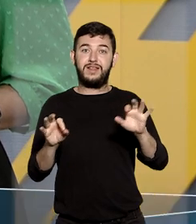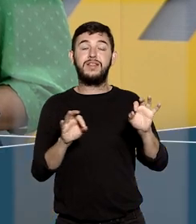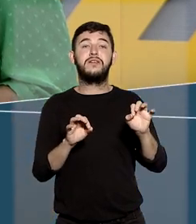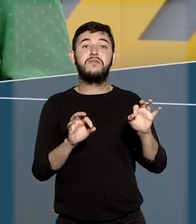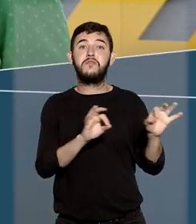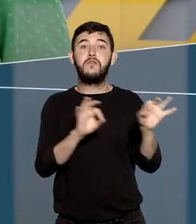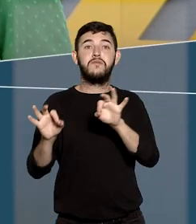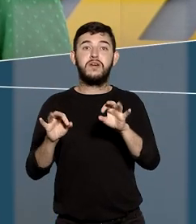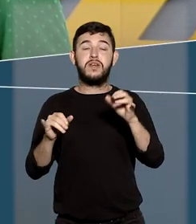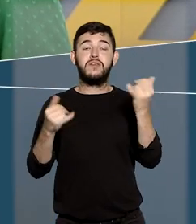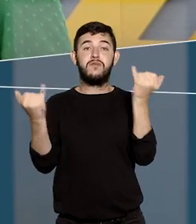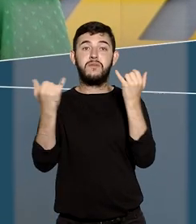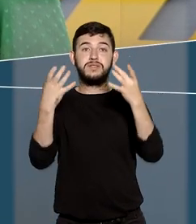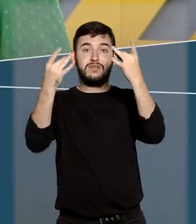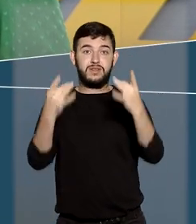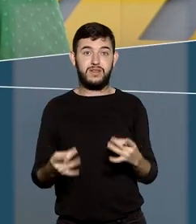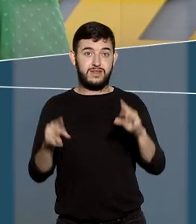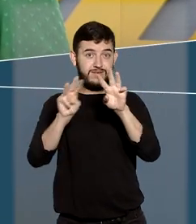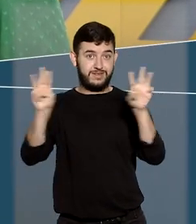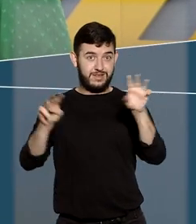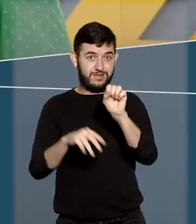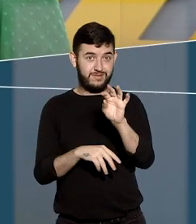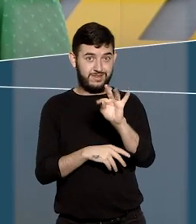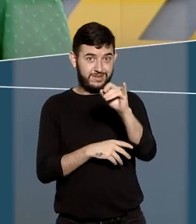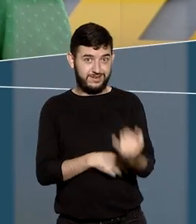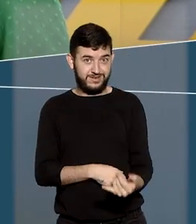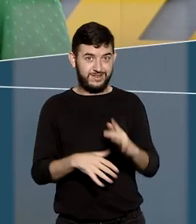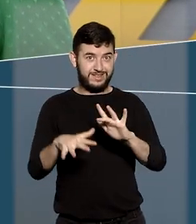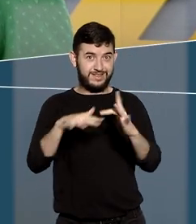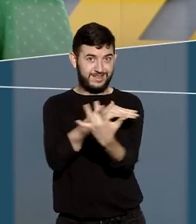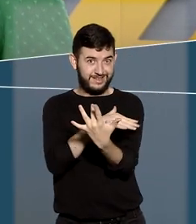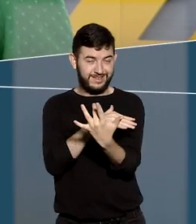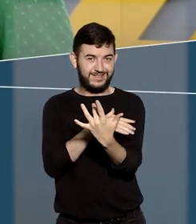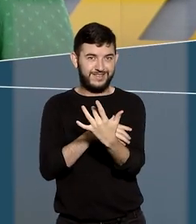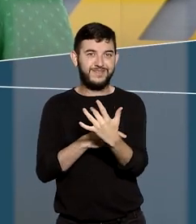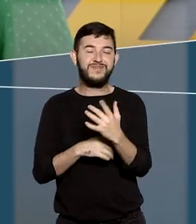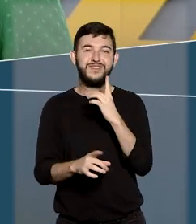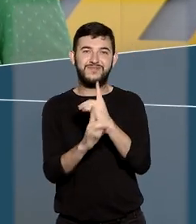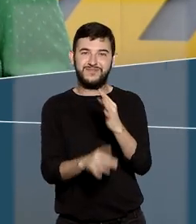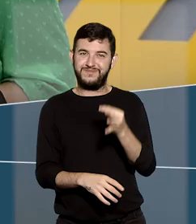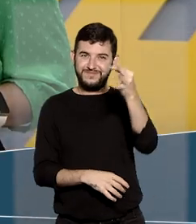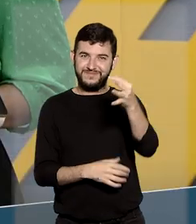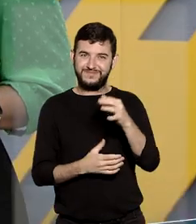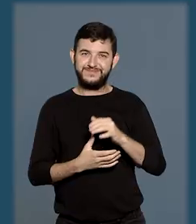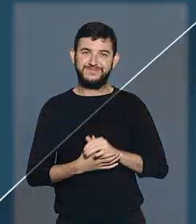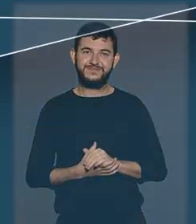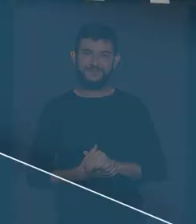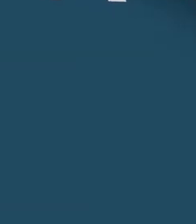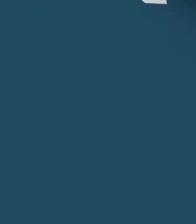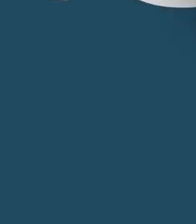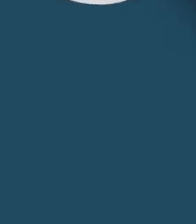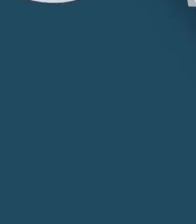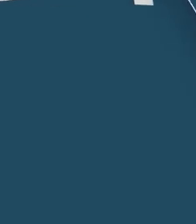confere outras notícias no site do STJ e nas nossas redes sociais. Até a próxima!